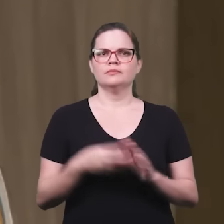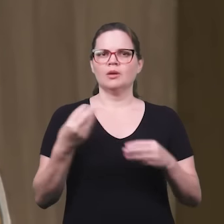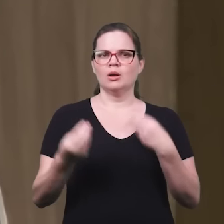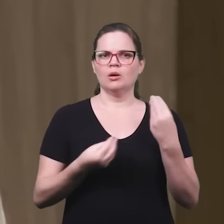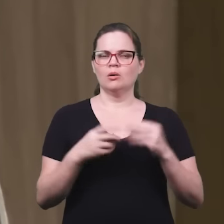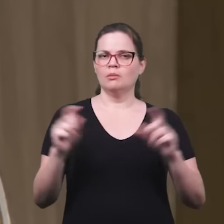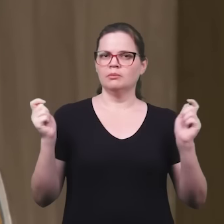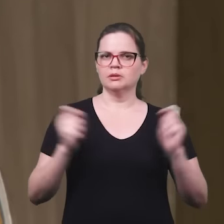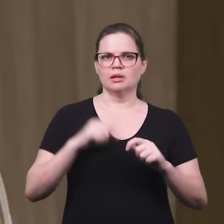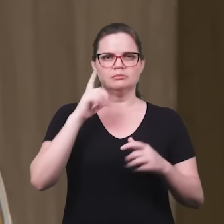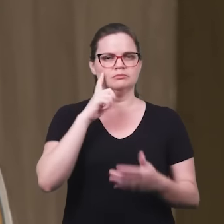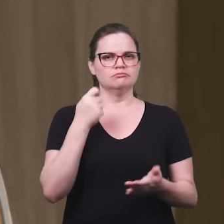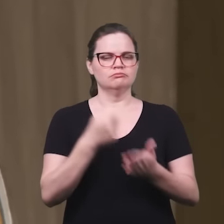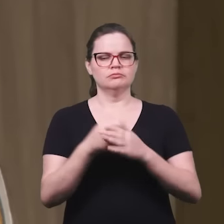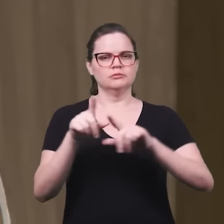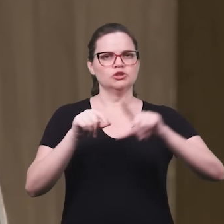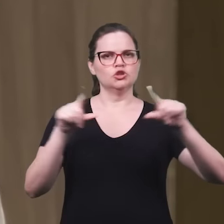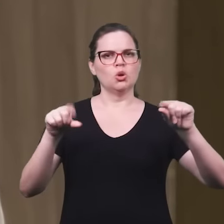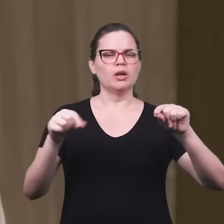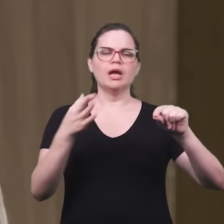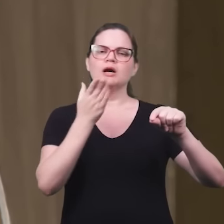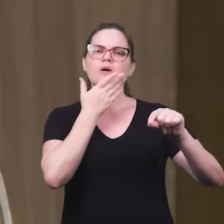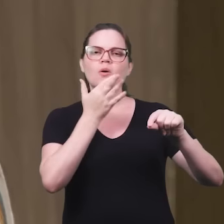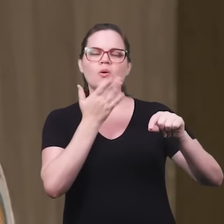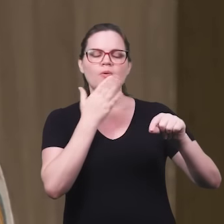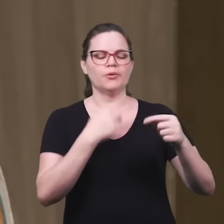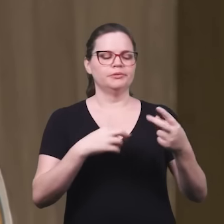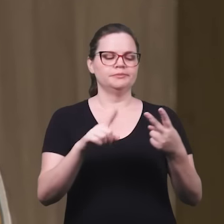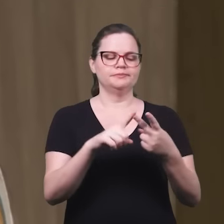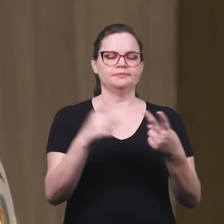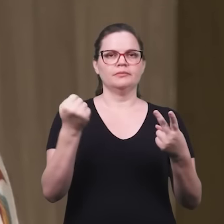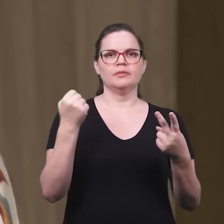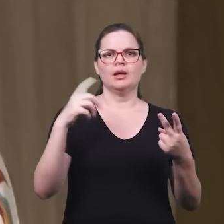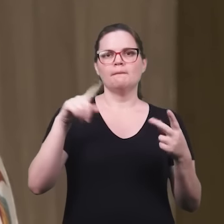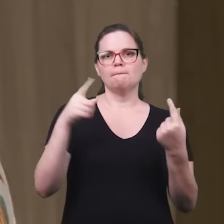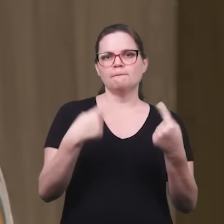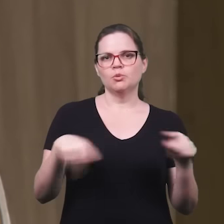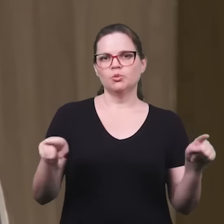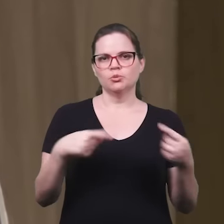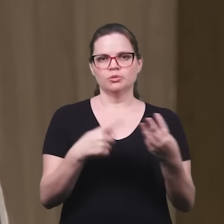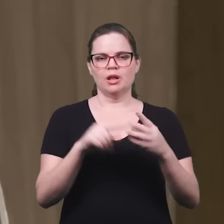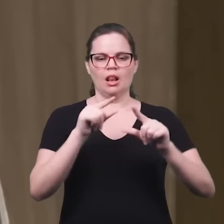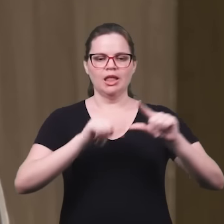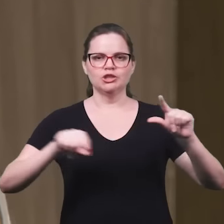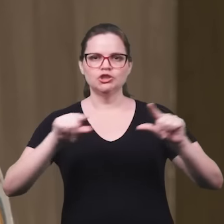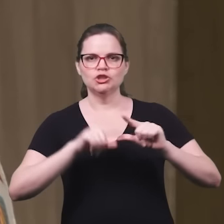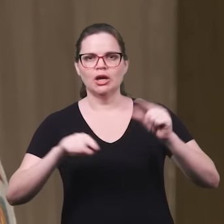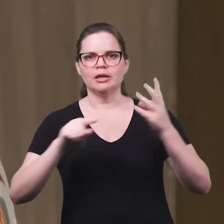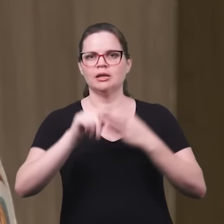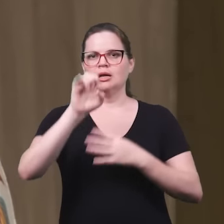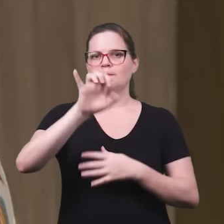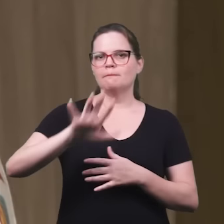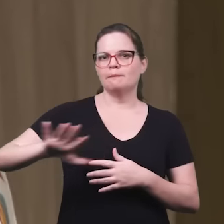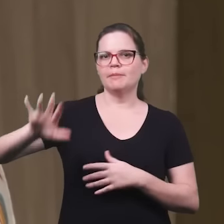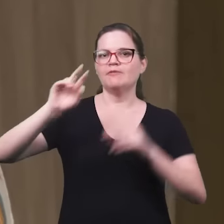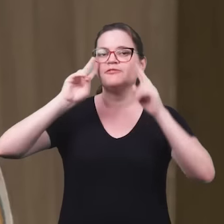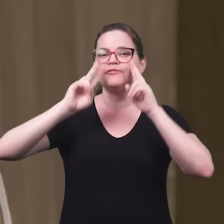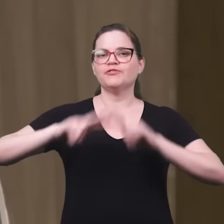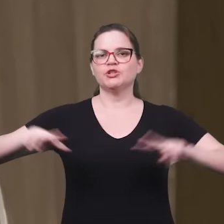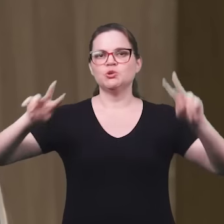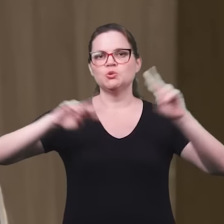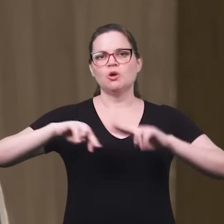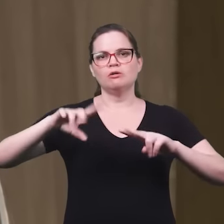que nós podemos escolher bem as cores, as músicas, as legendas, as imagens visuais,